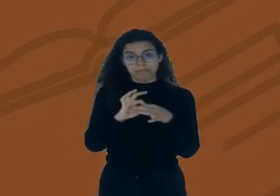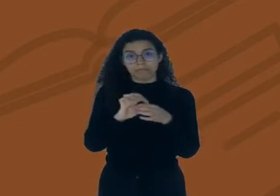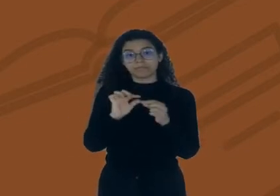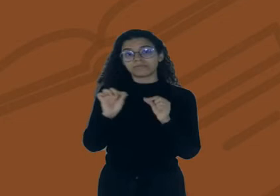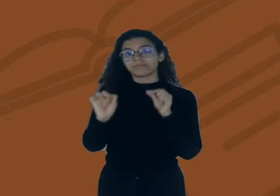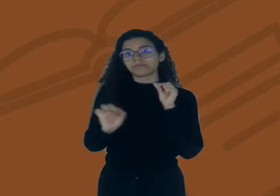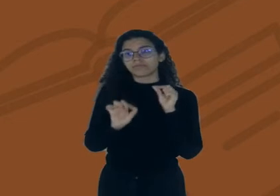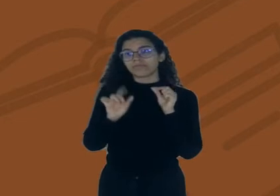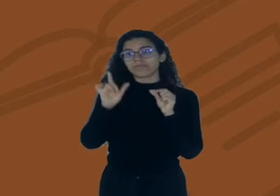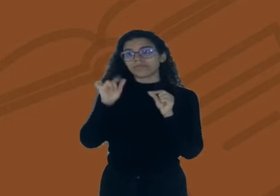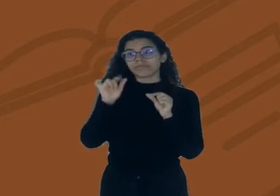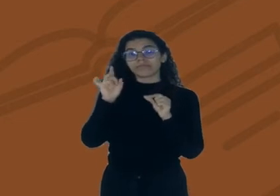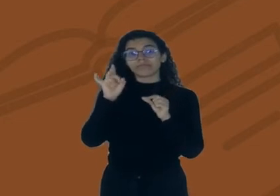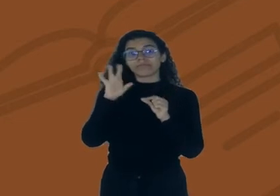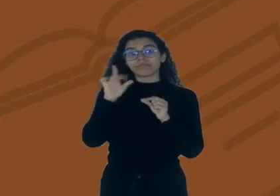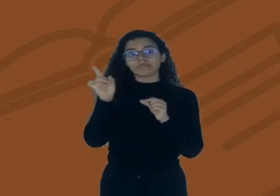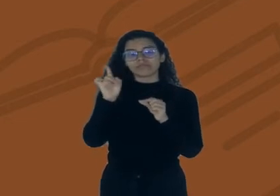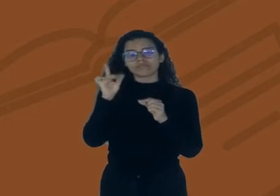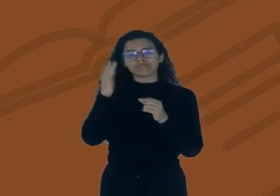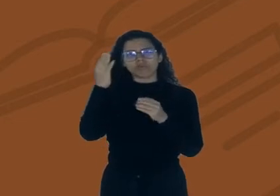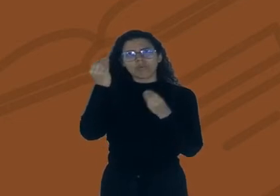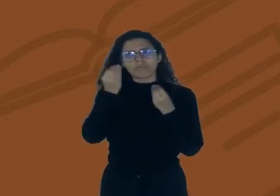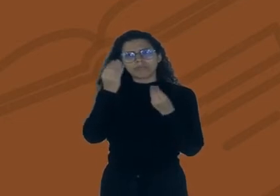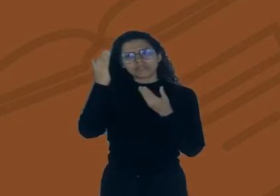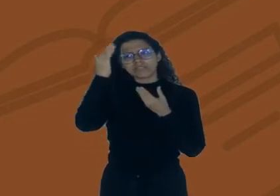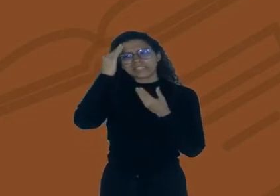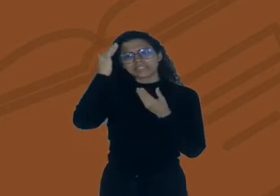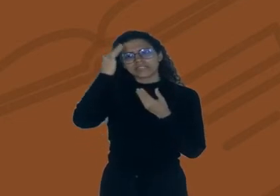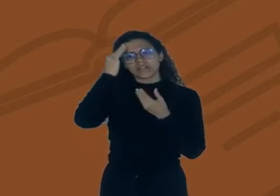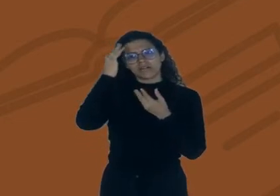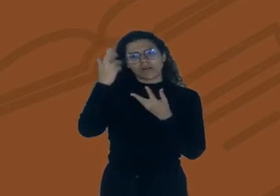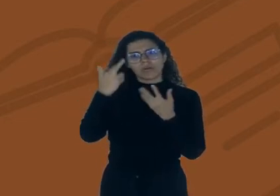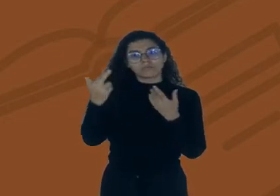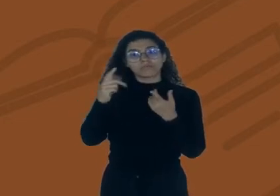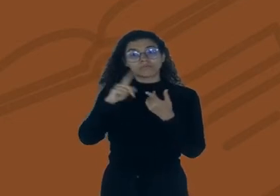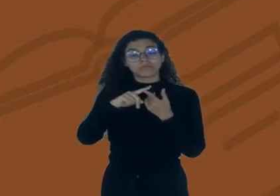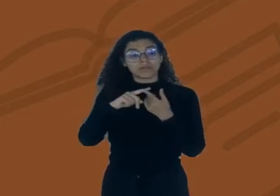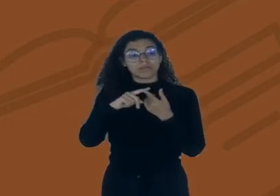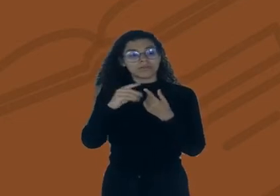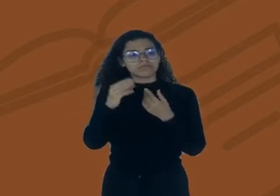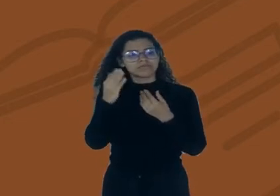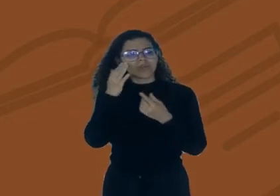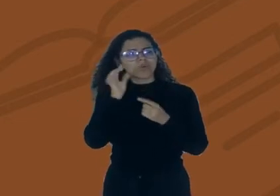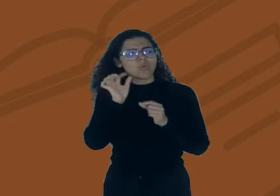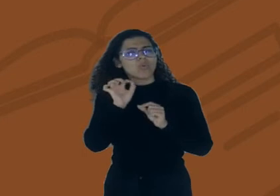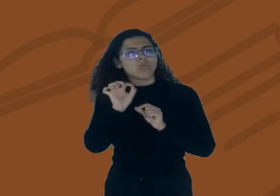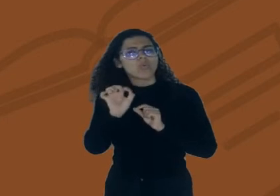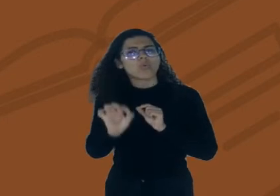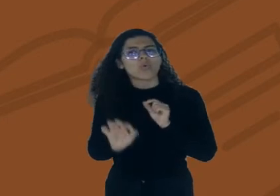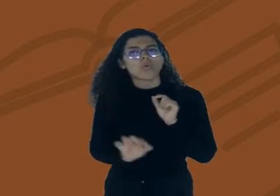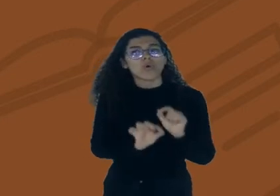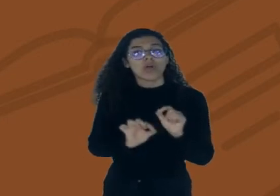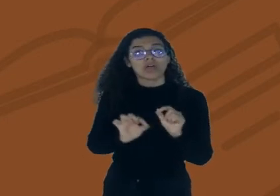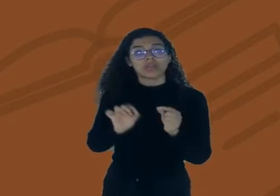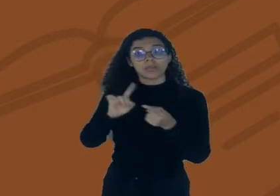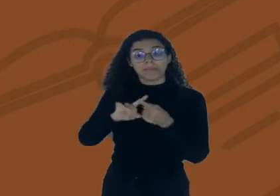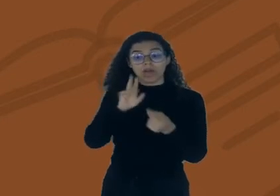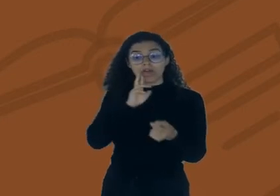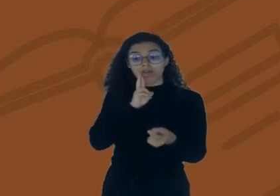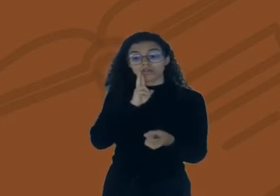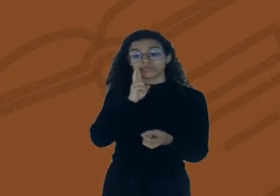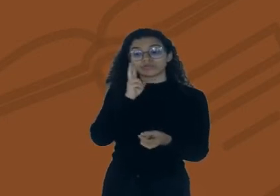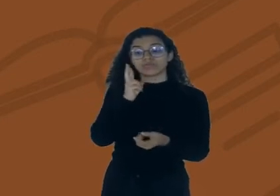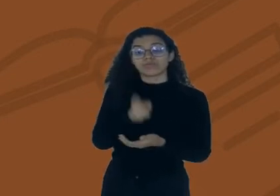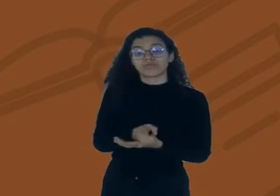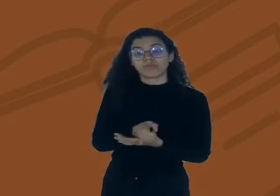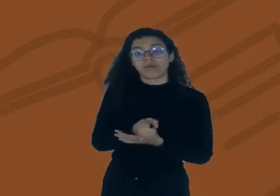percepção, da assimilação desses estímulos, com a interpretação dos mesmos e no envio de uma resposta, né, aos estímulos